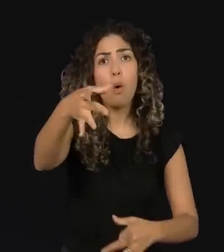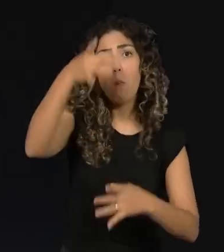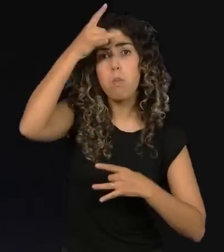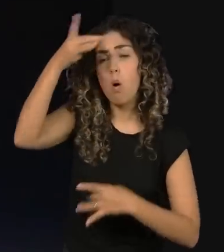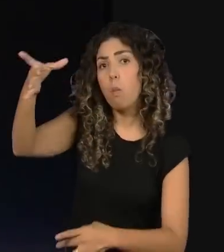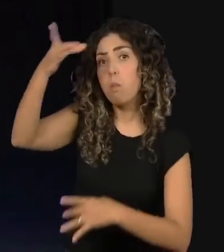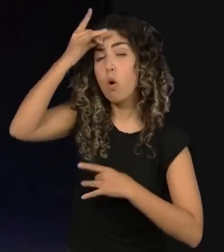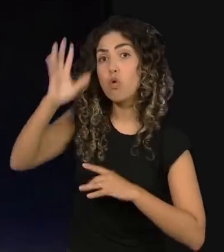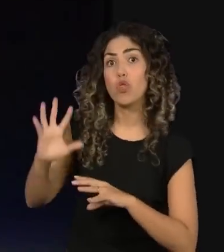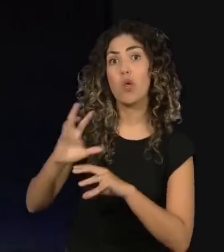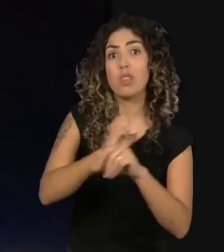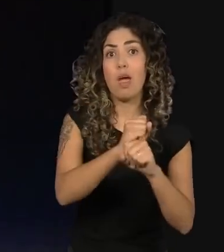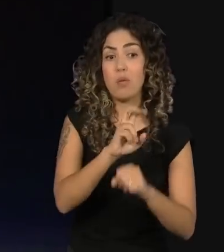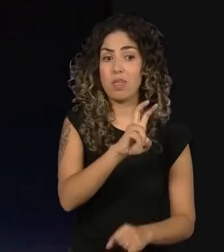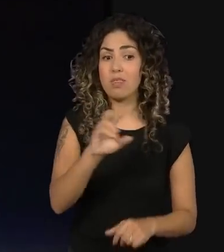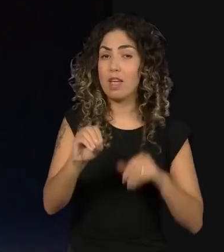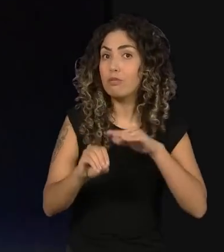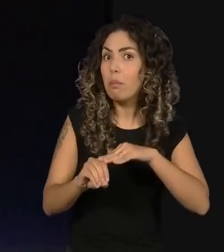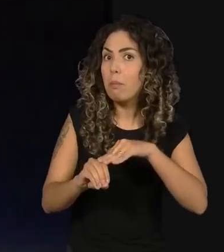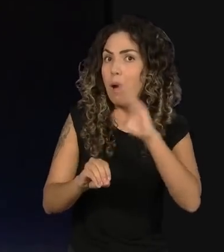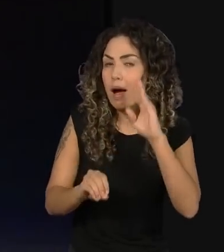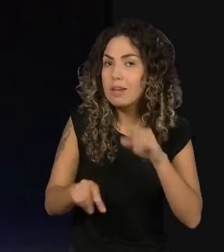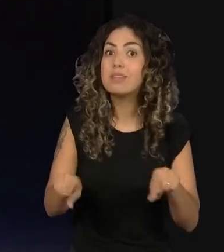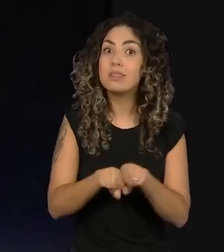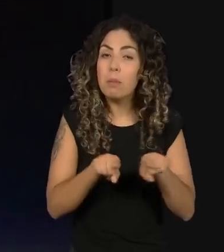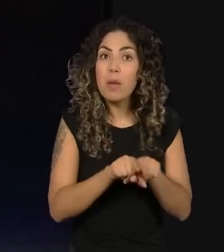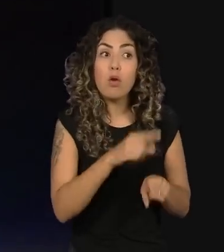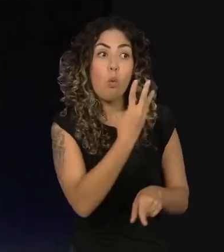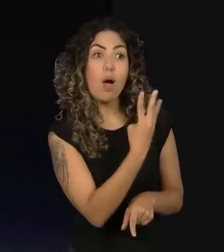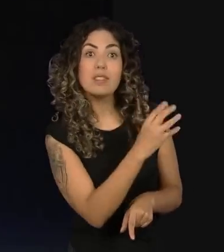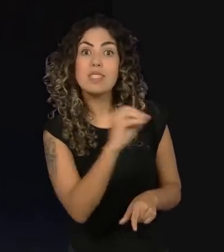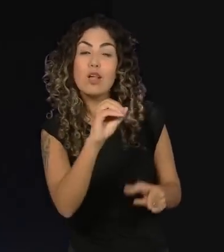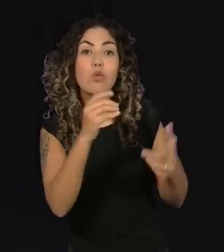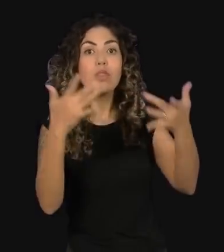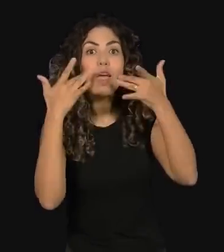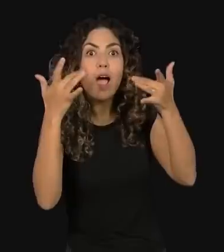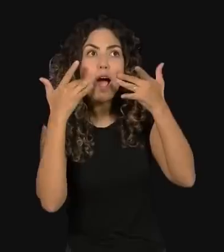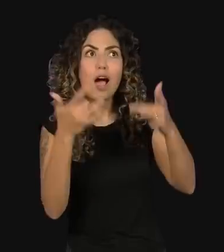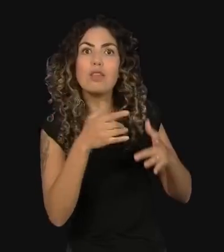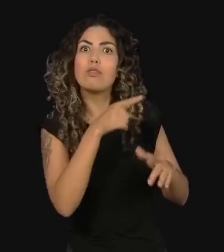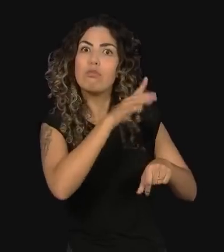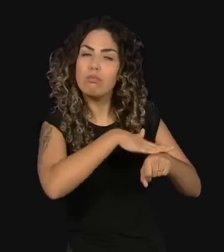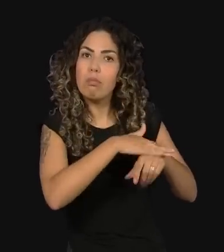personagens nas suas mais de 400 montagens teatrais.